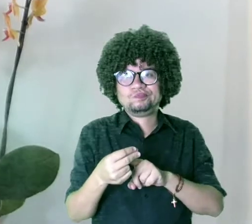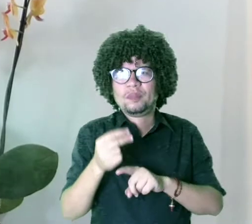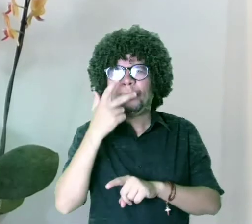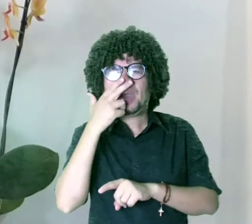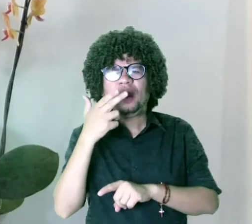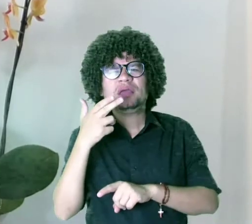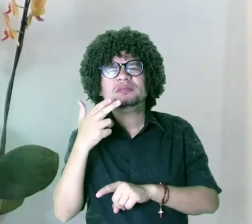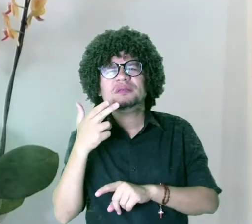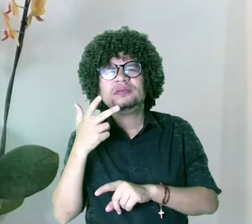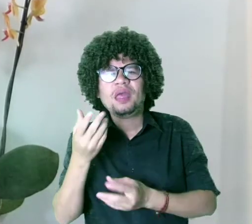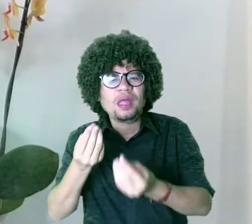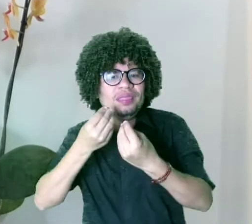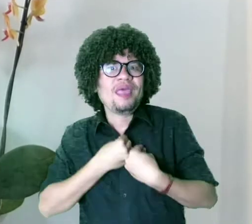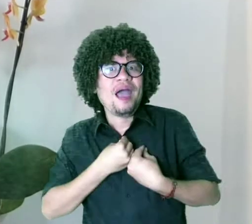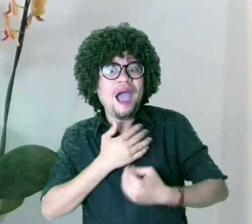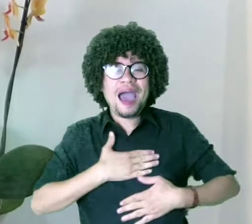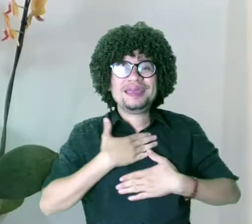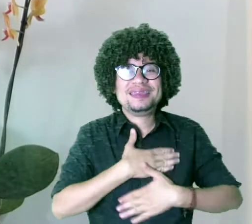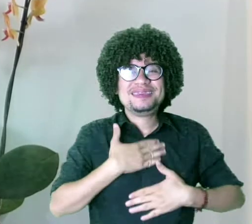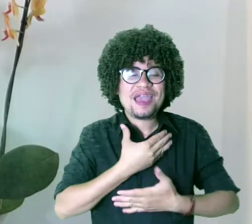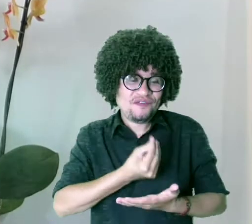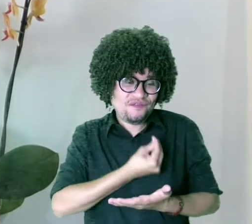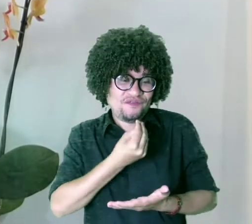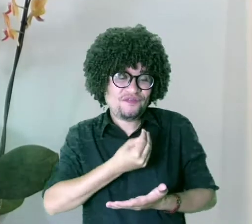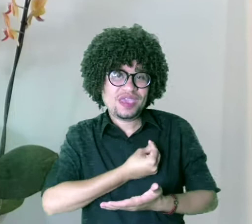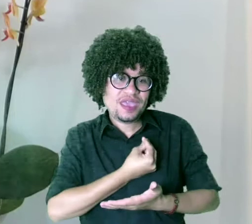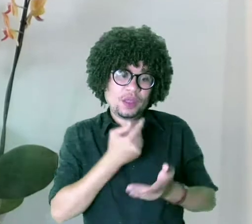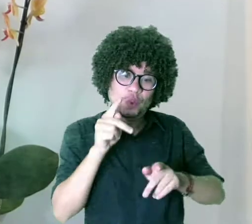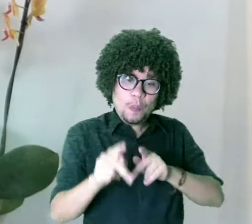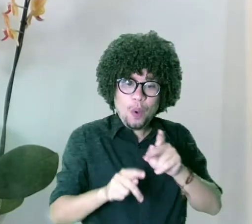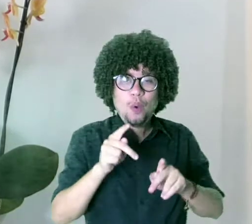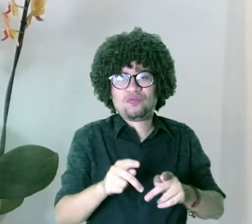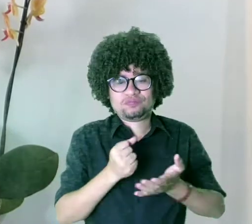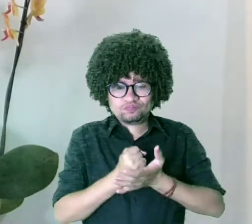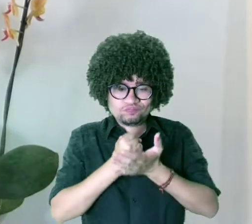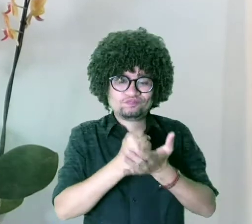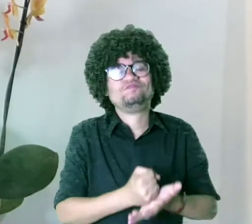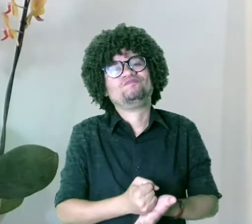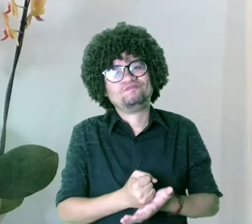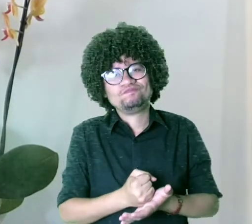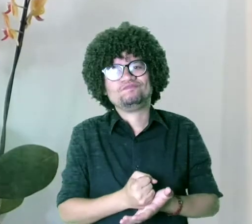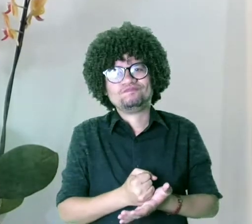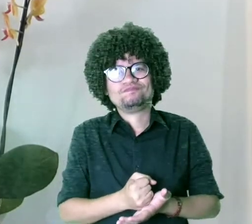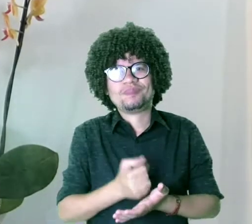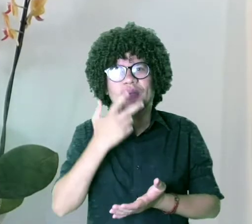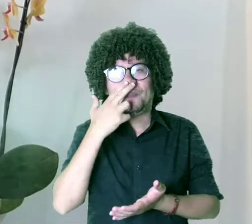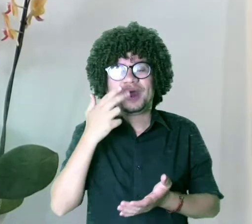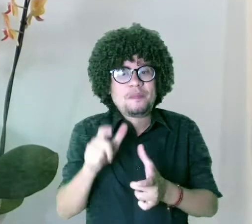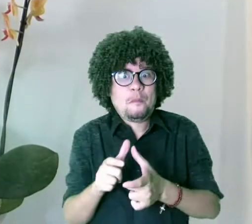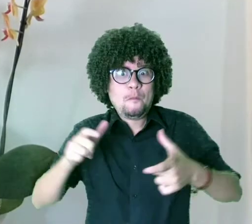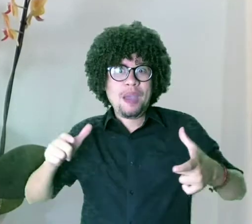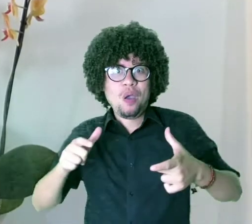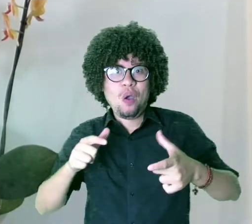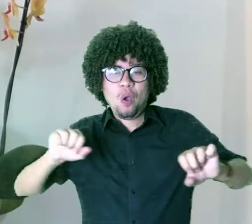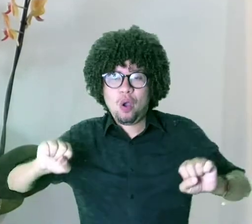alegria pela vida do seu povo. A maior glória de Deus, a maior